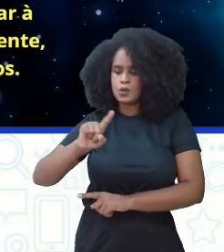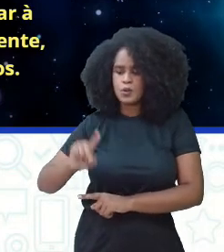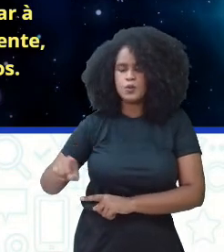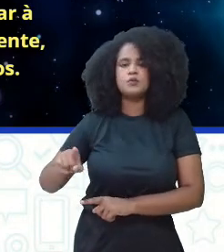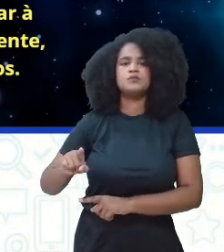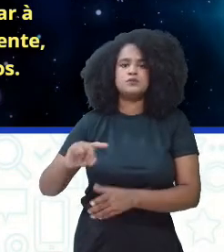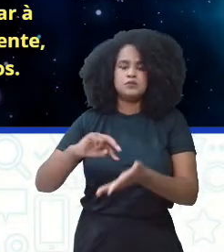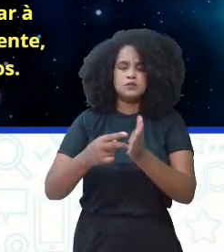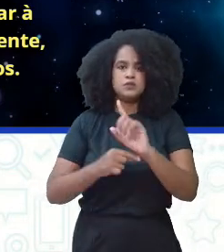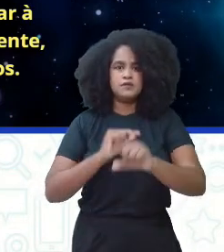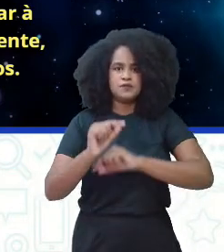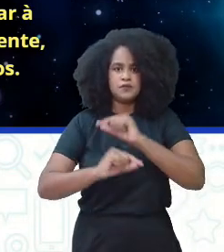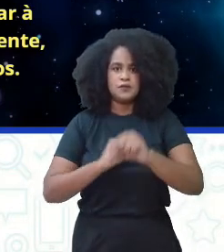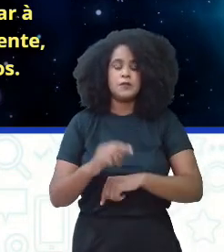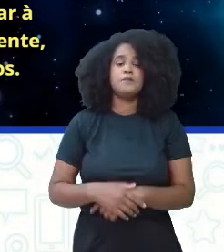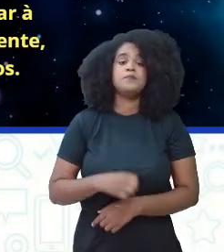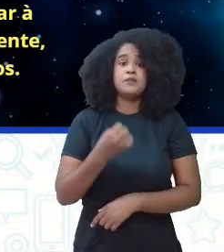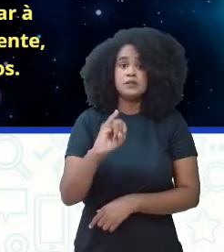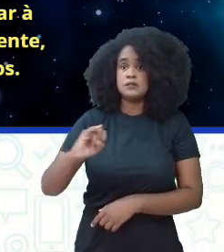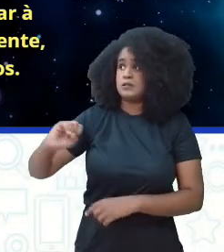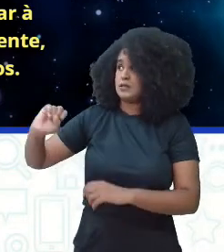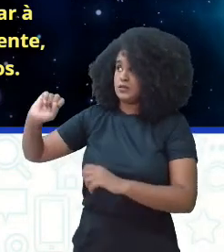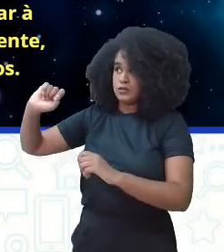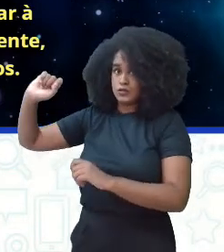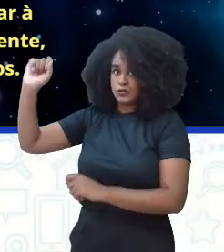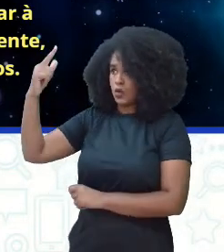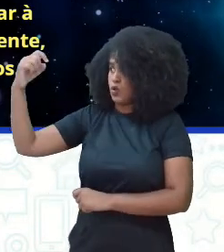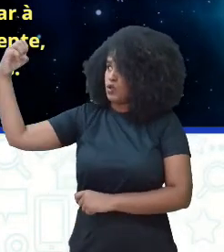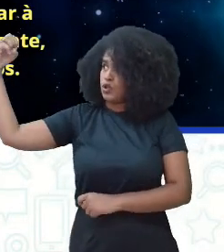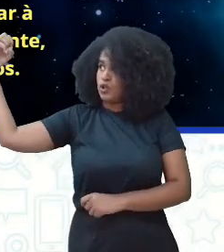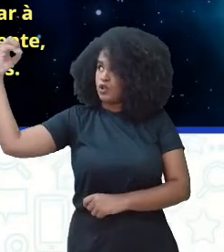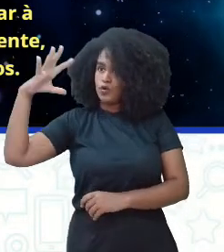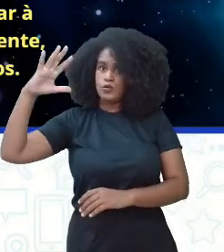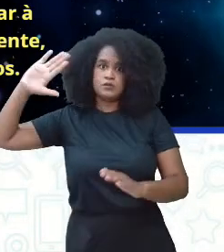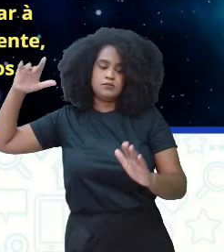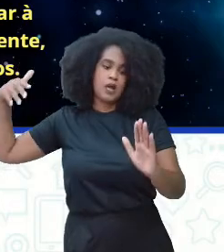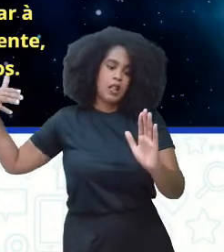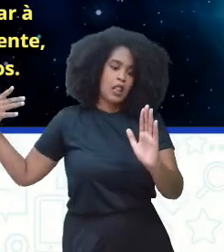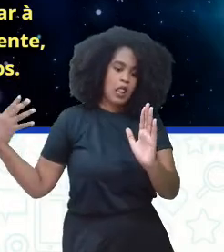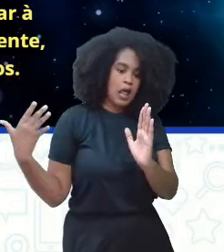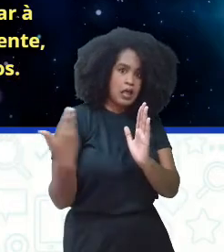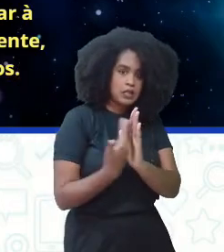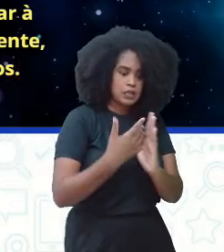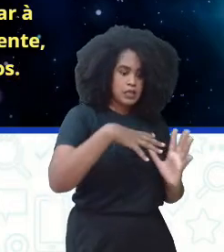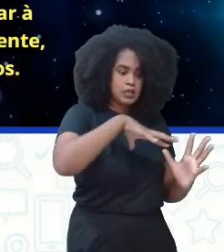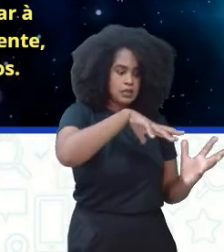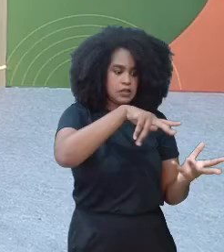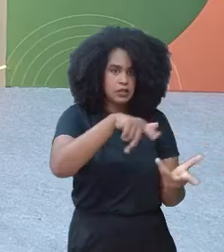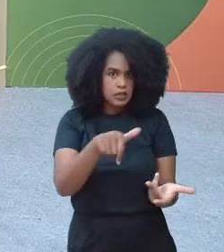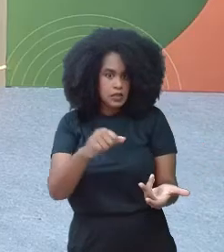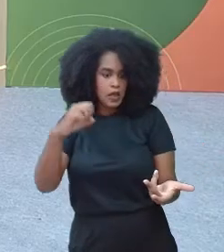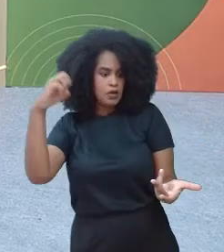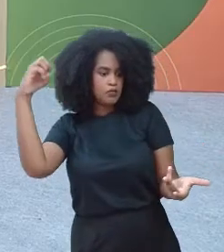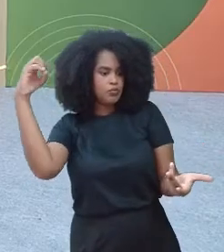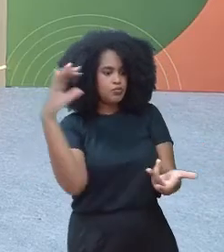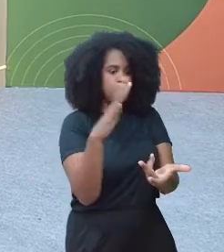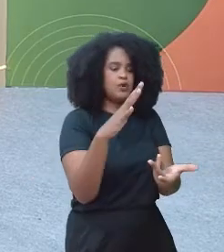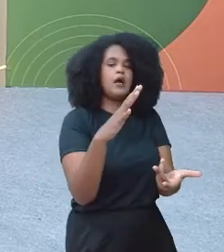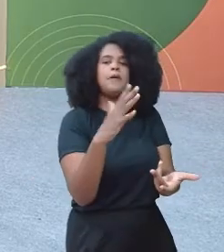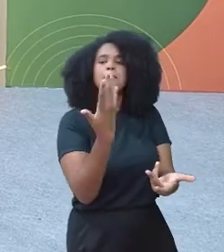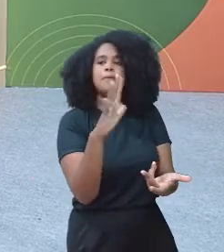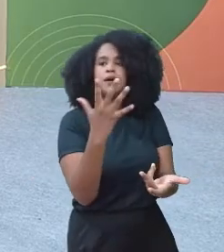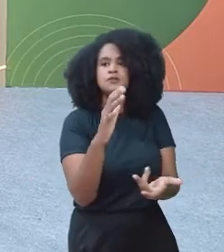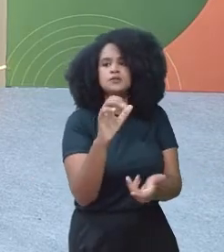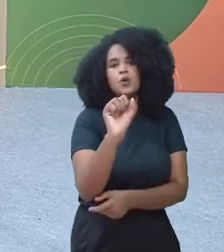chegar à Terra é de aproximadamente 8 minutos e 19 segundos. Peraí, professora, eu não entendi nada.